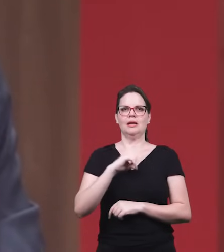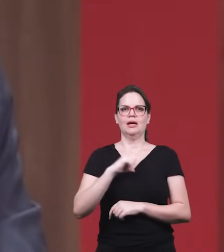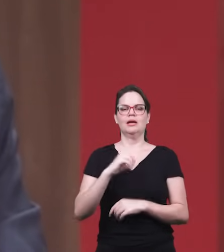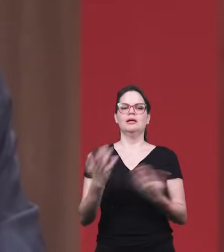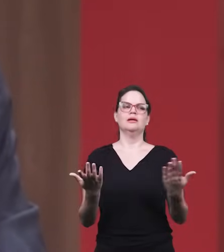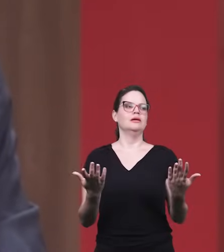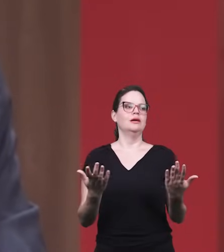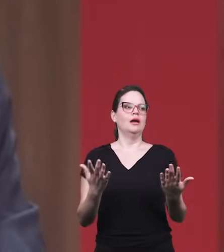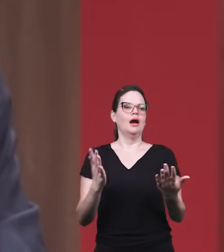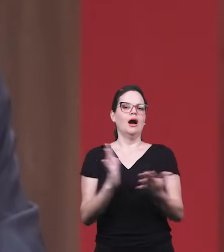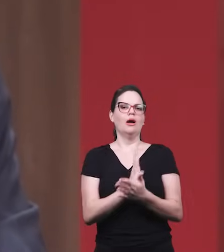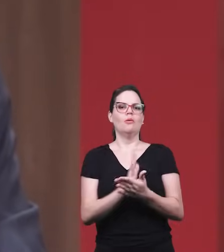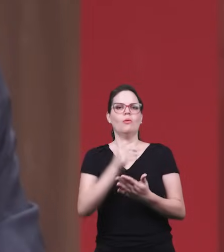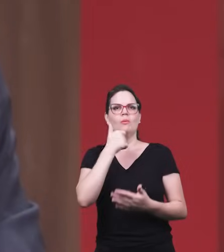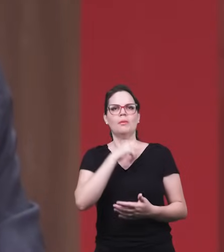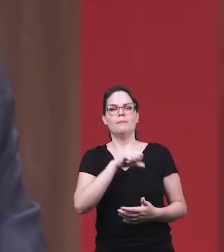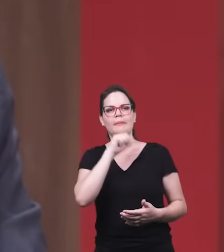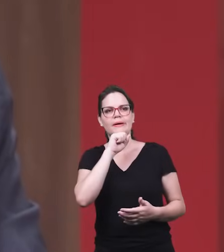ou situação,